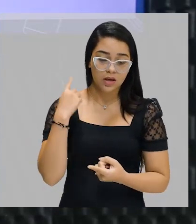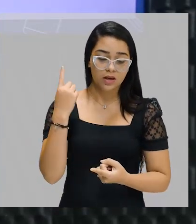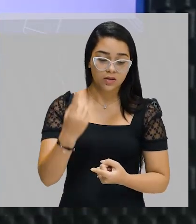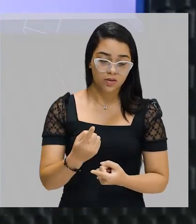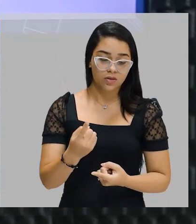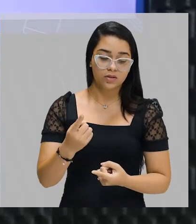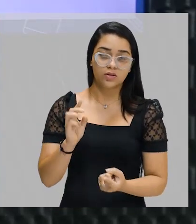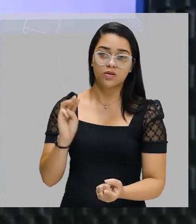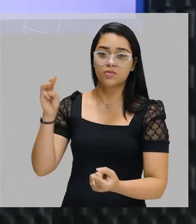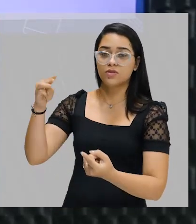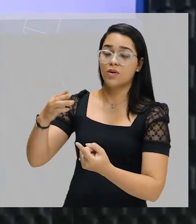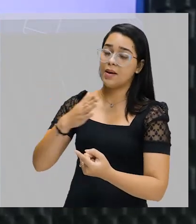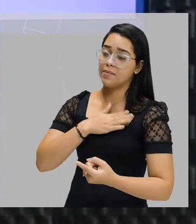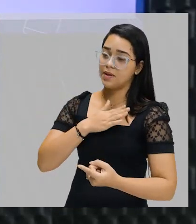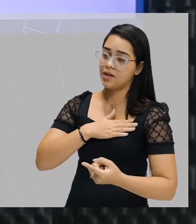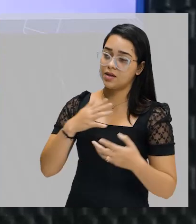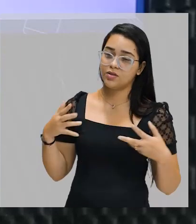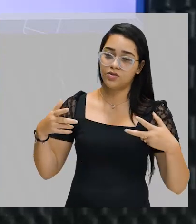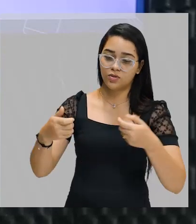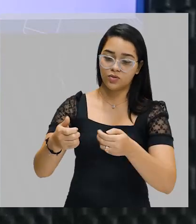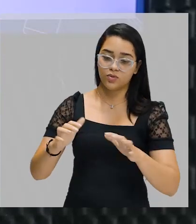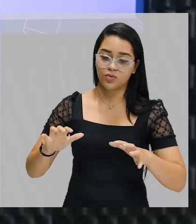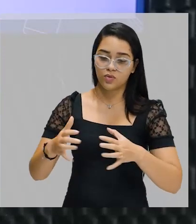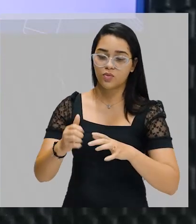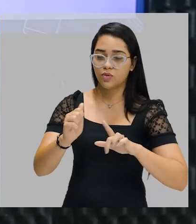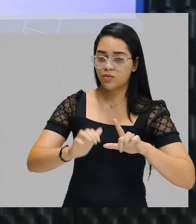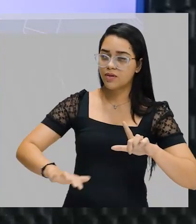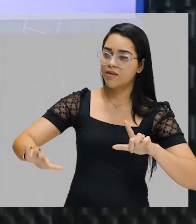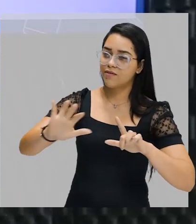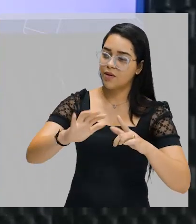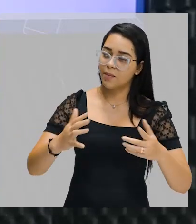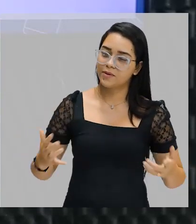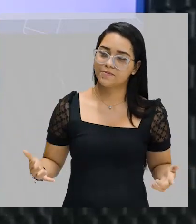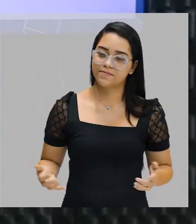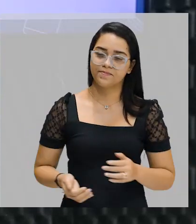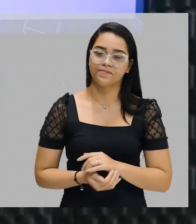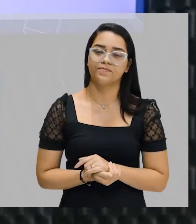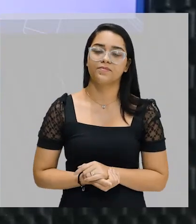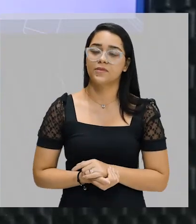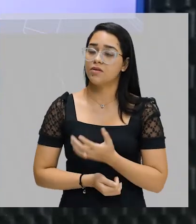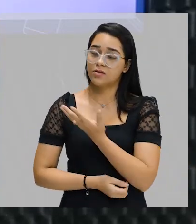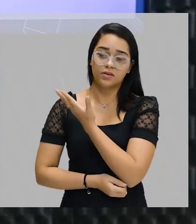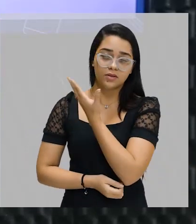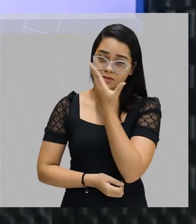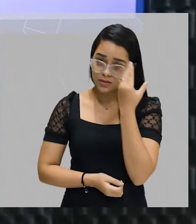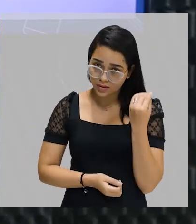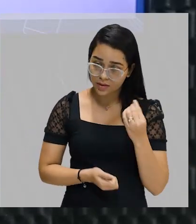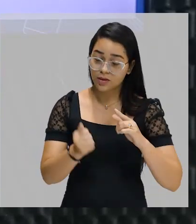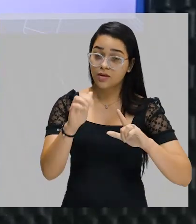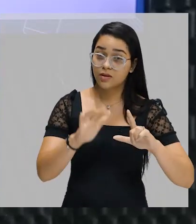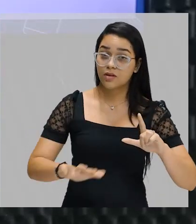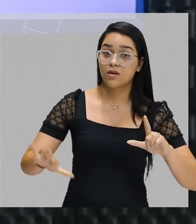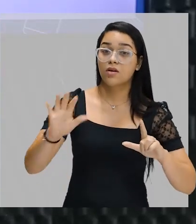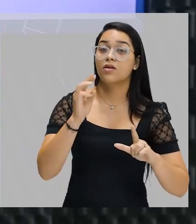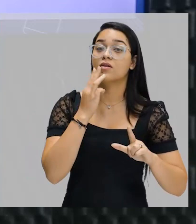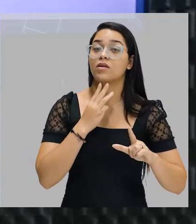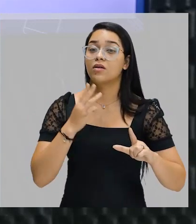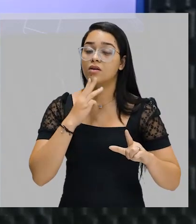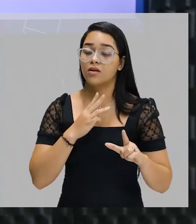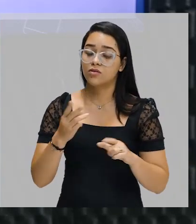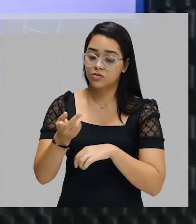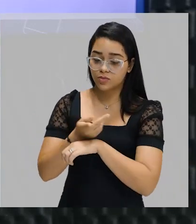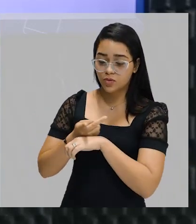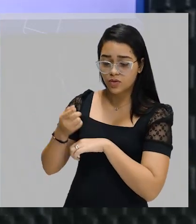nossa missão, minha e de toda a equipe da plataforma Gonçalves Dias, beleza? Então não esquece, plataforma Gonçalves Dias,